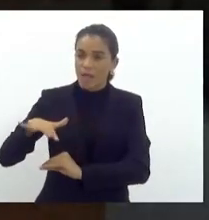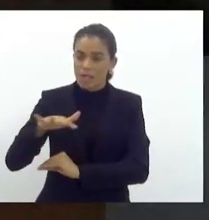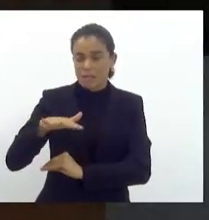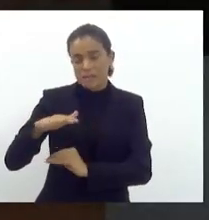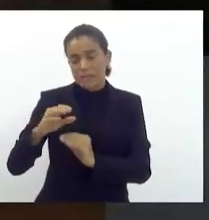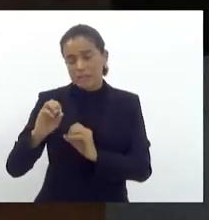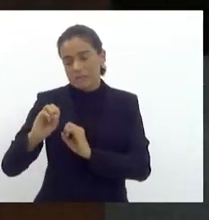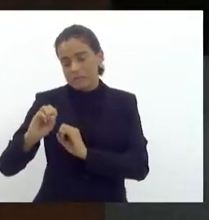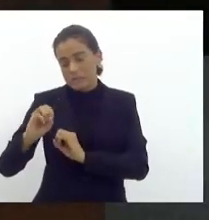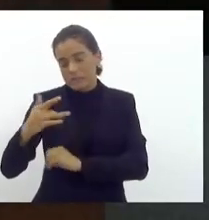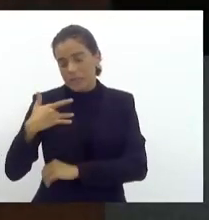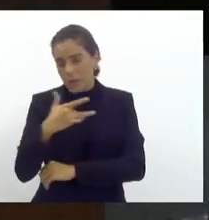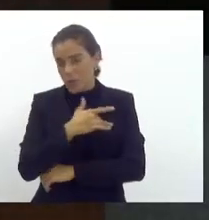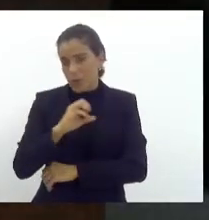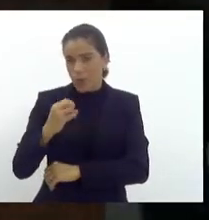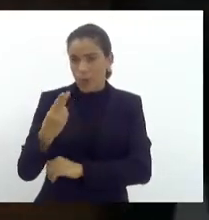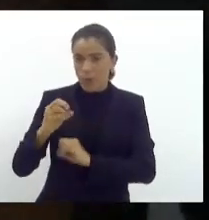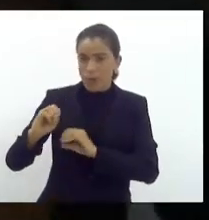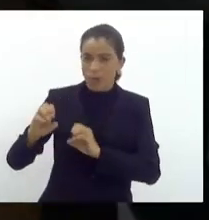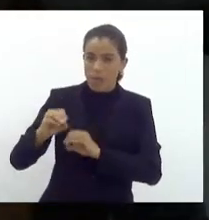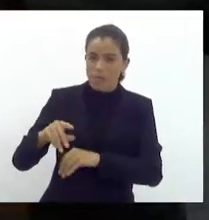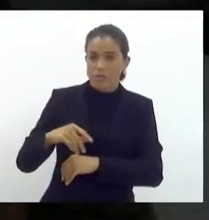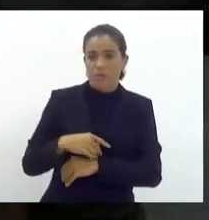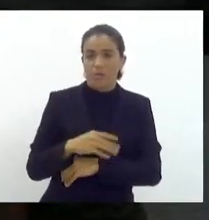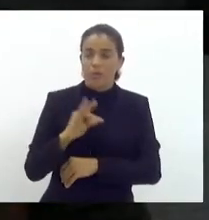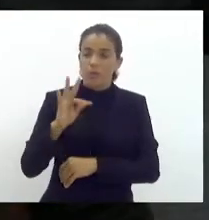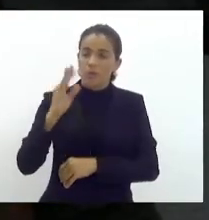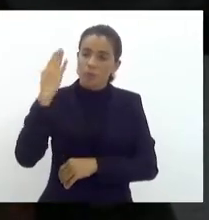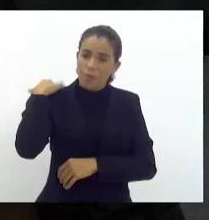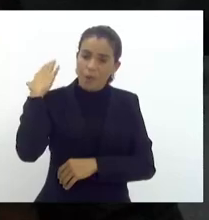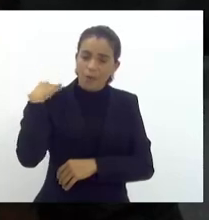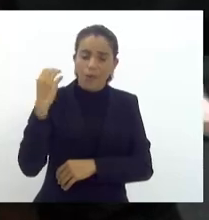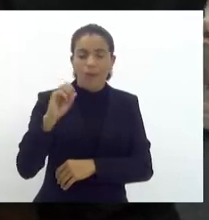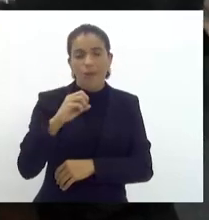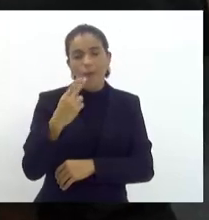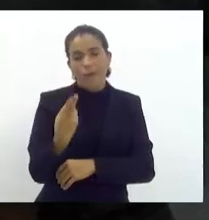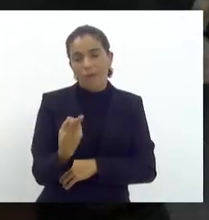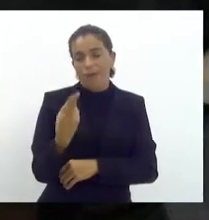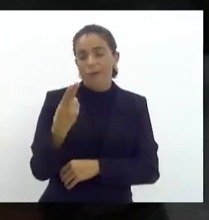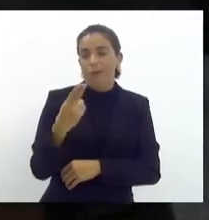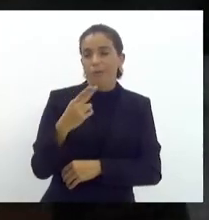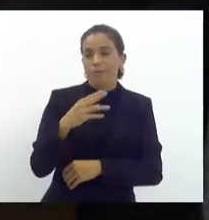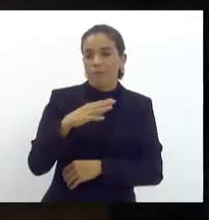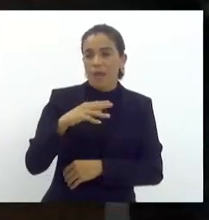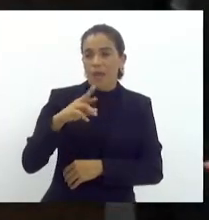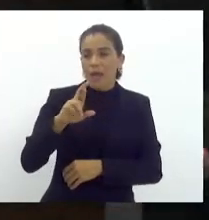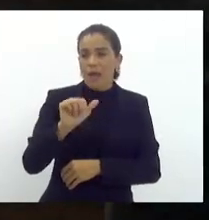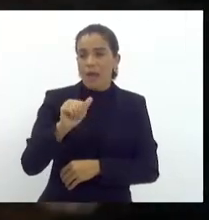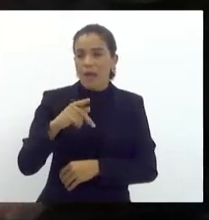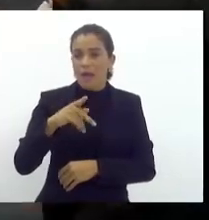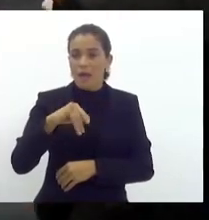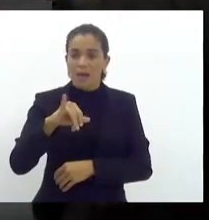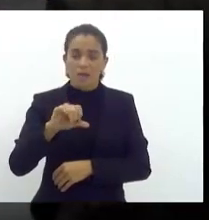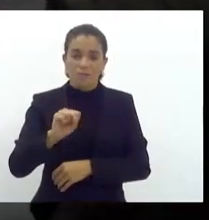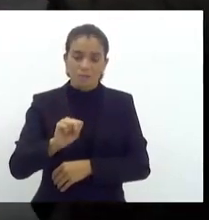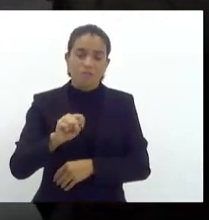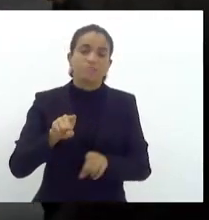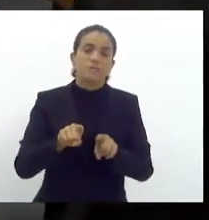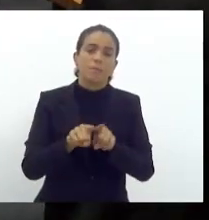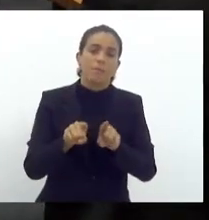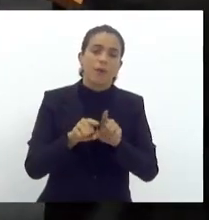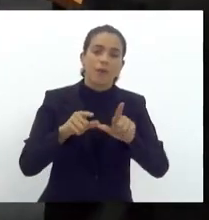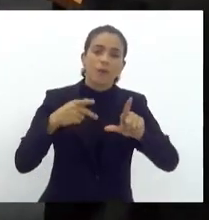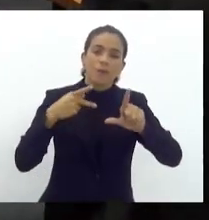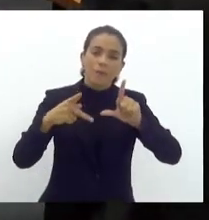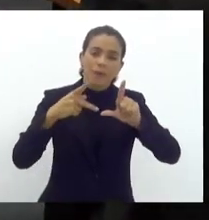ou da educação como caso de tuberculose programas de saúde mental caso da rappis é a questão do passe